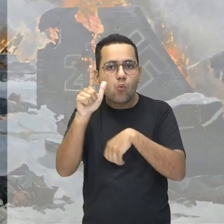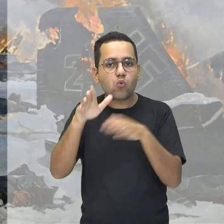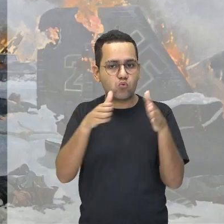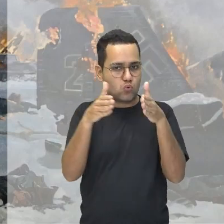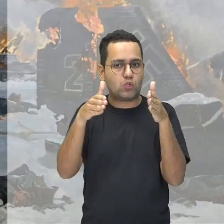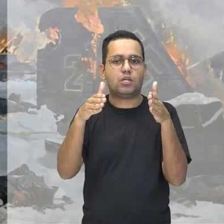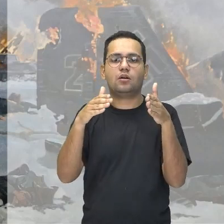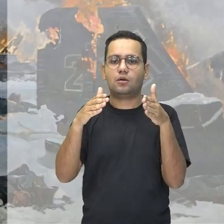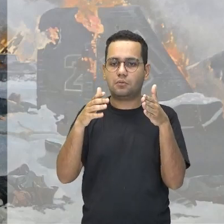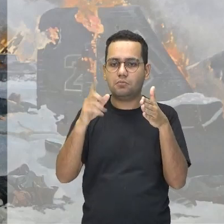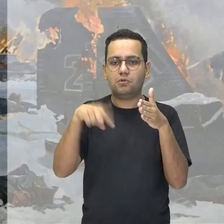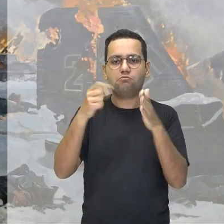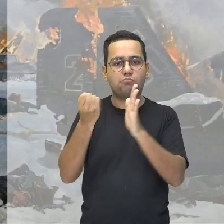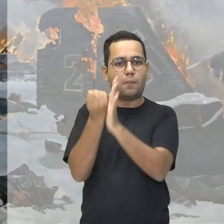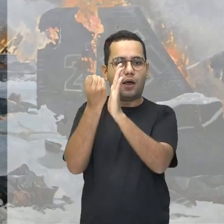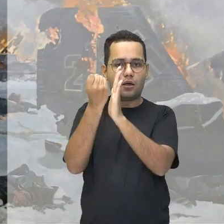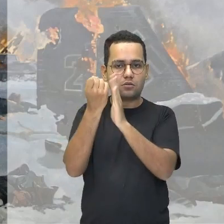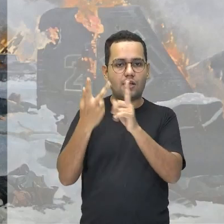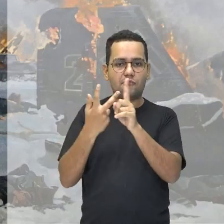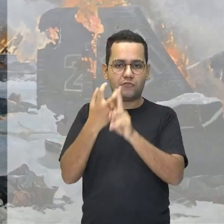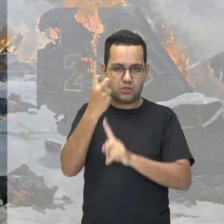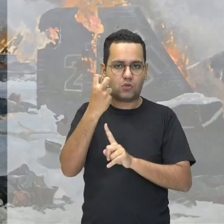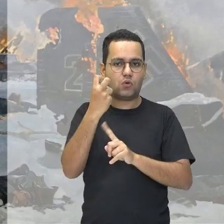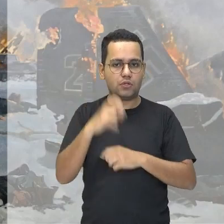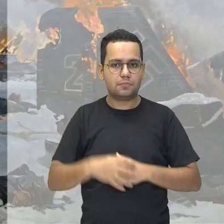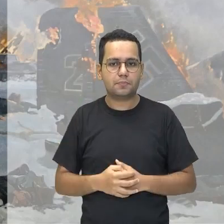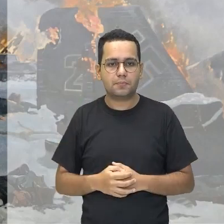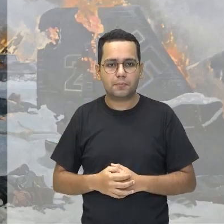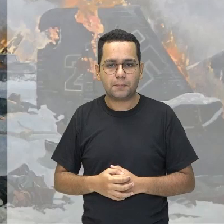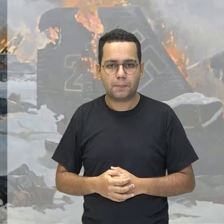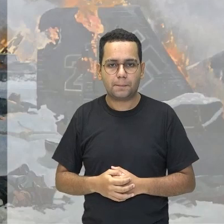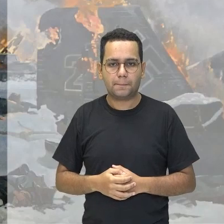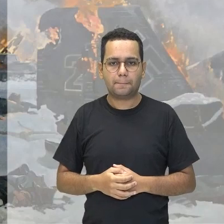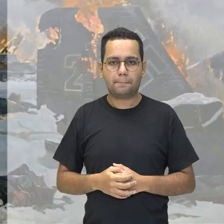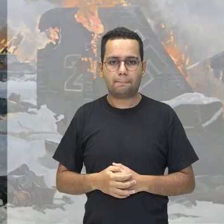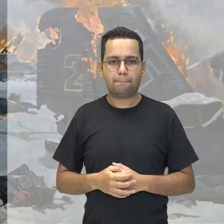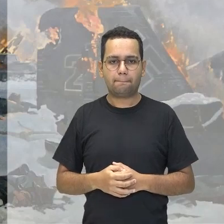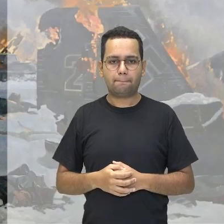o Exército Vermelho conseguiu brecar o exército